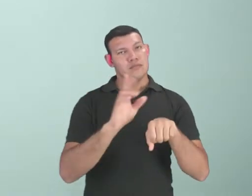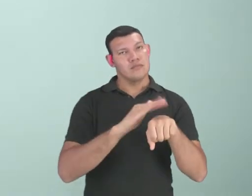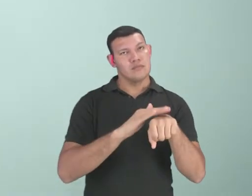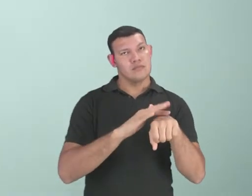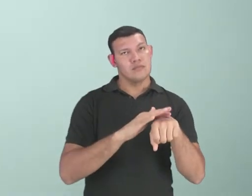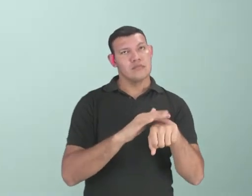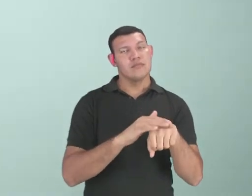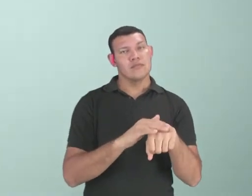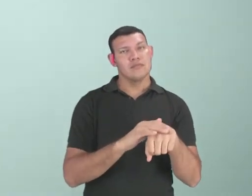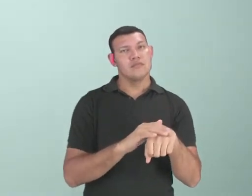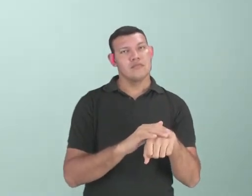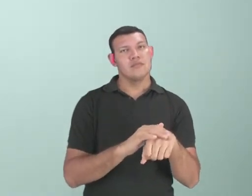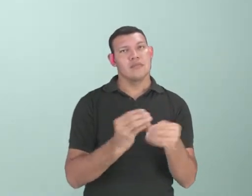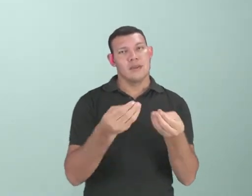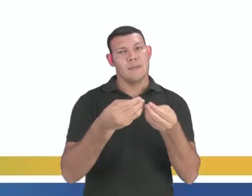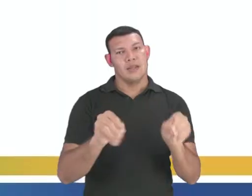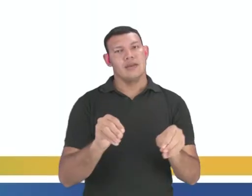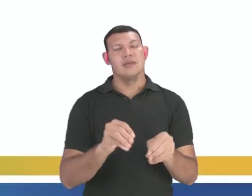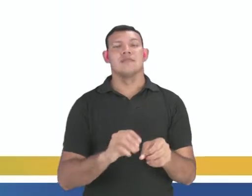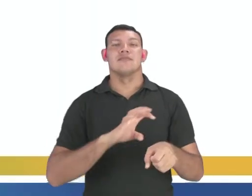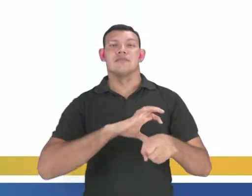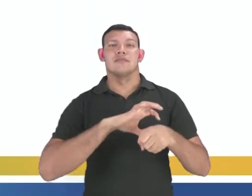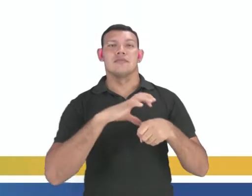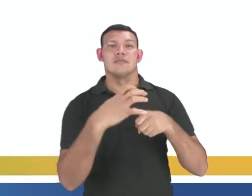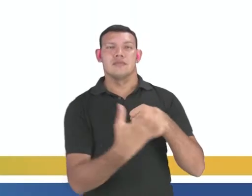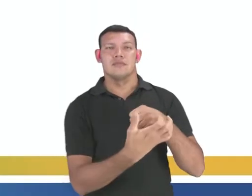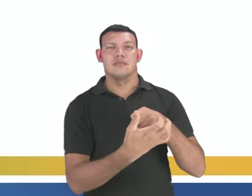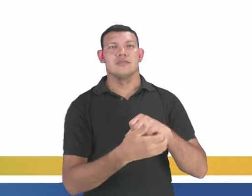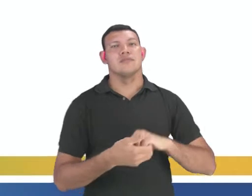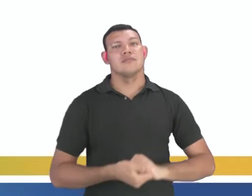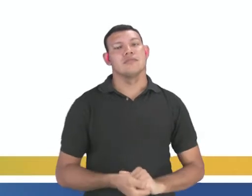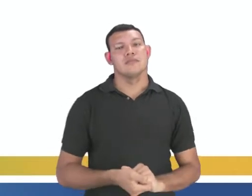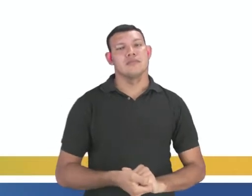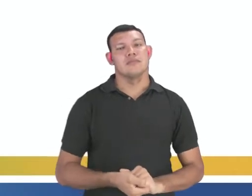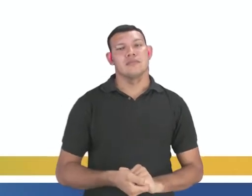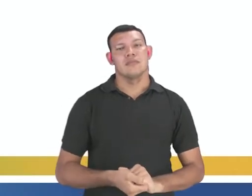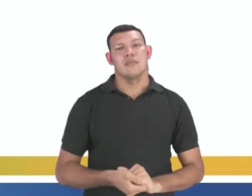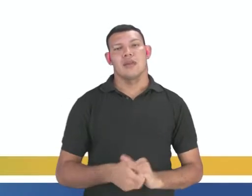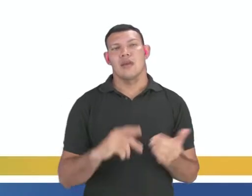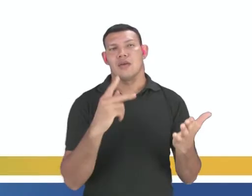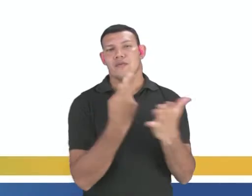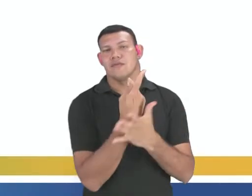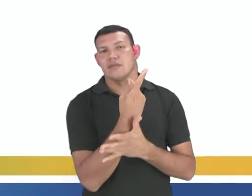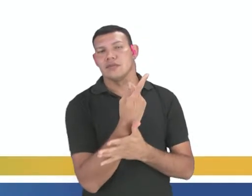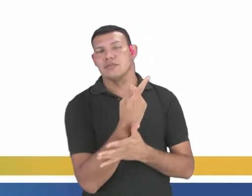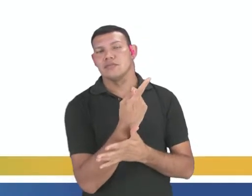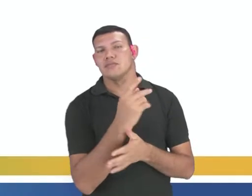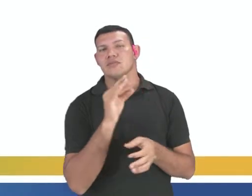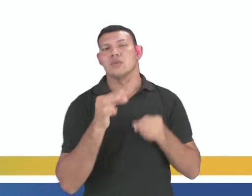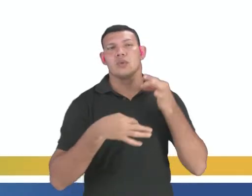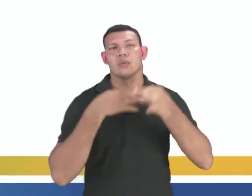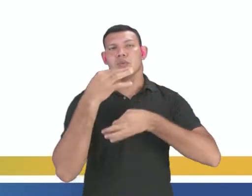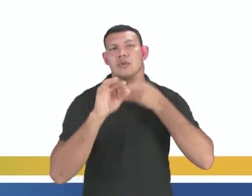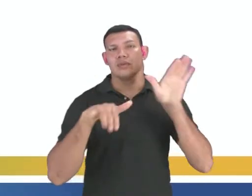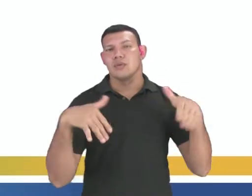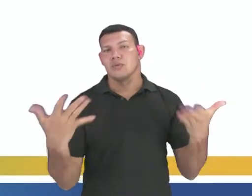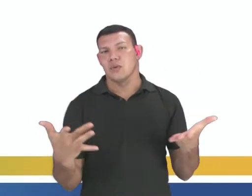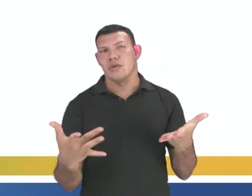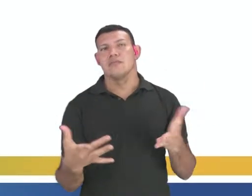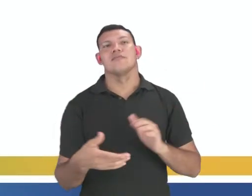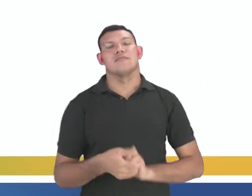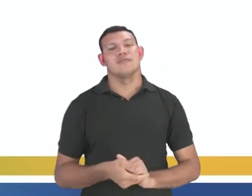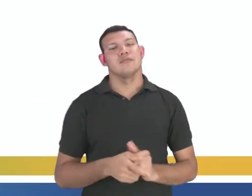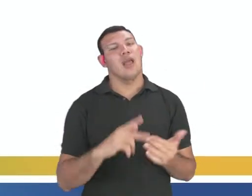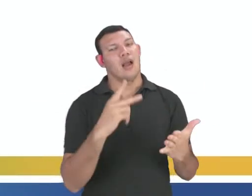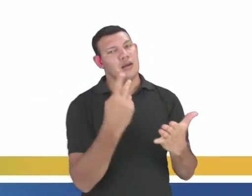nome da doença causada pelo coronavírus. Aqui eu tenho um fato, uma opinião. Isso mesmo. Essa afirmação ela é